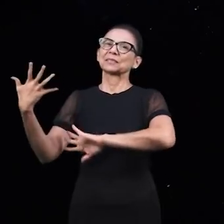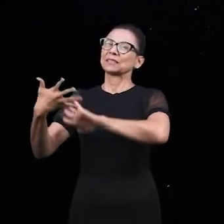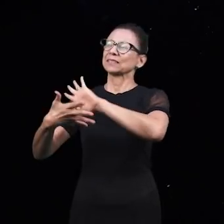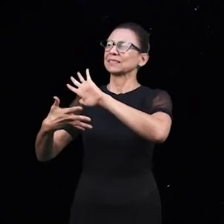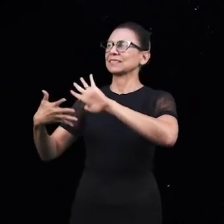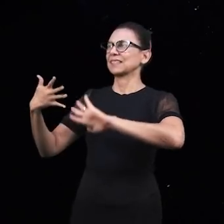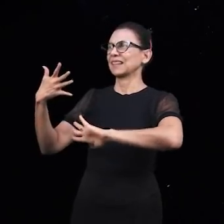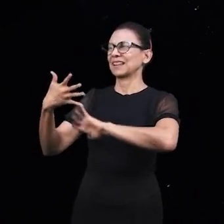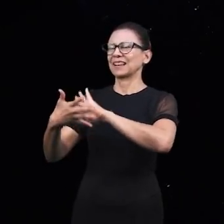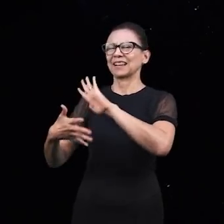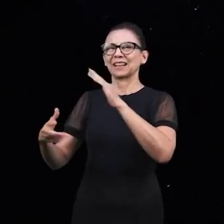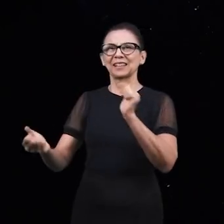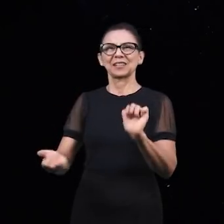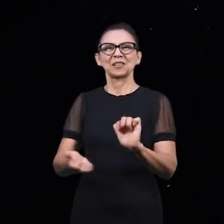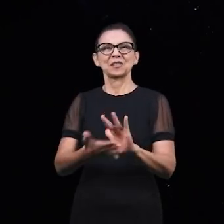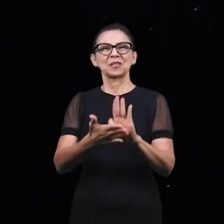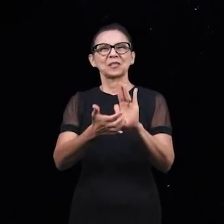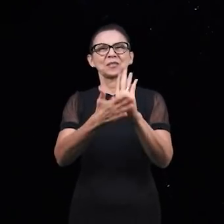assim